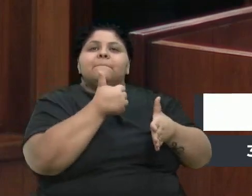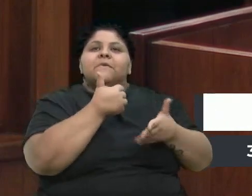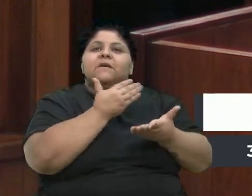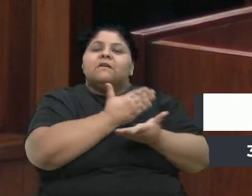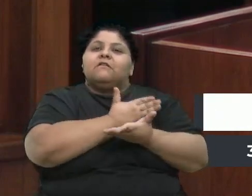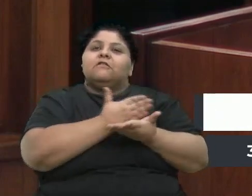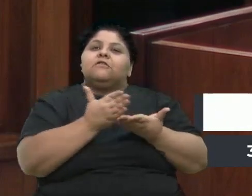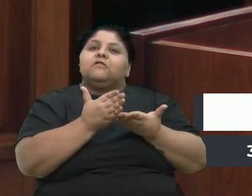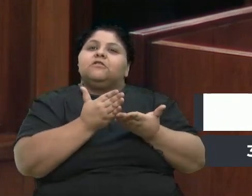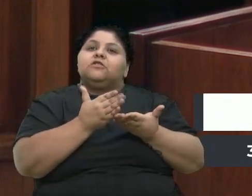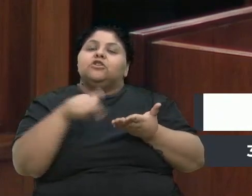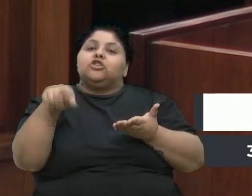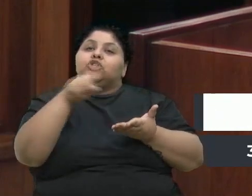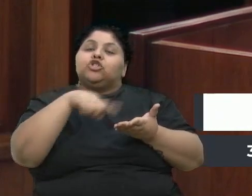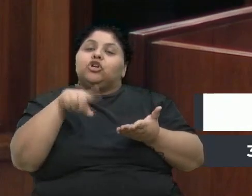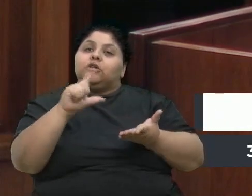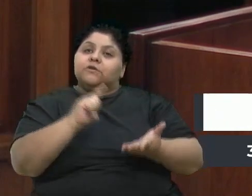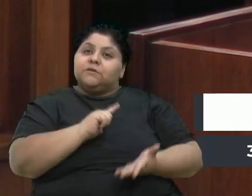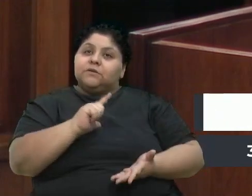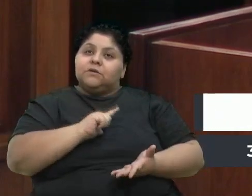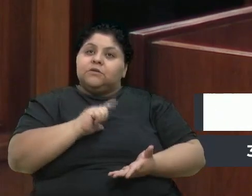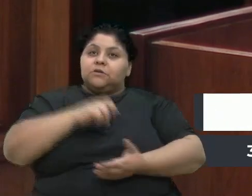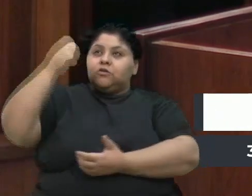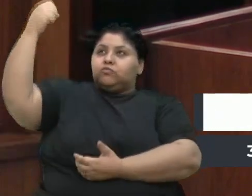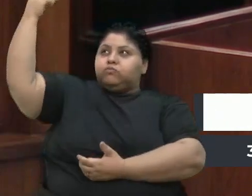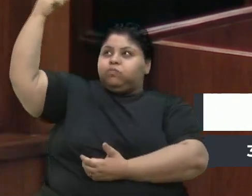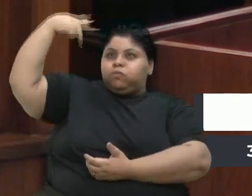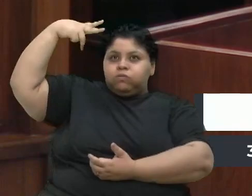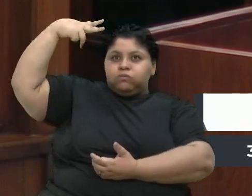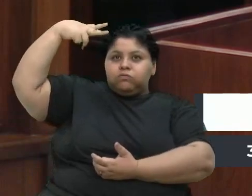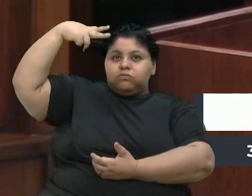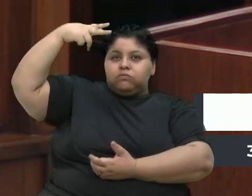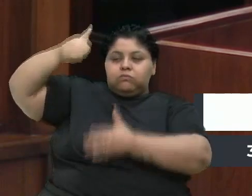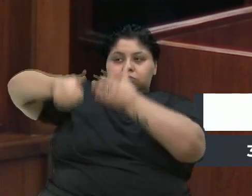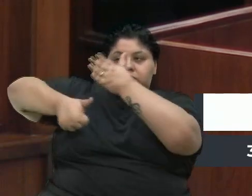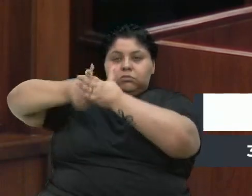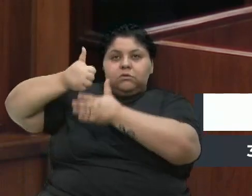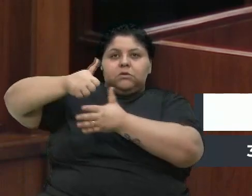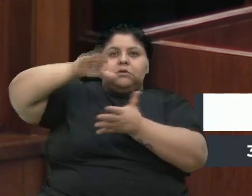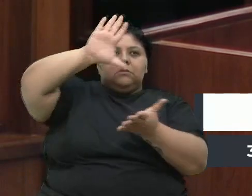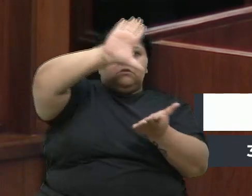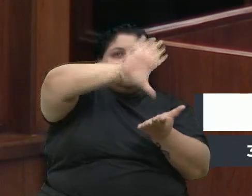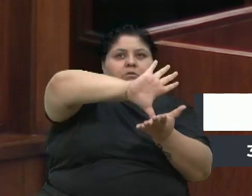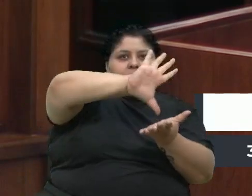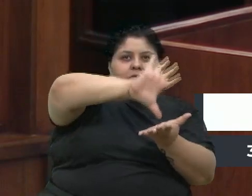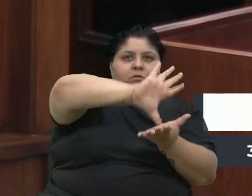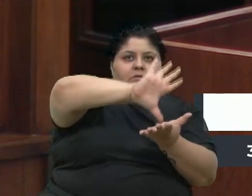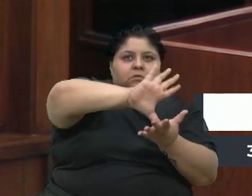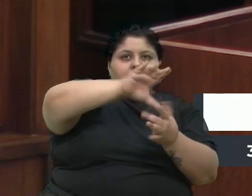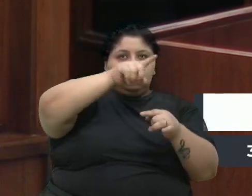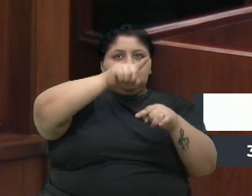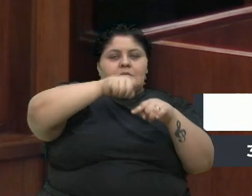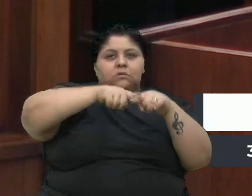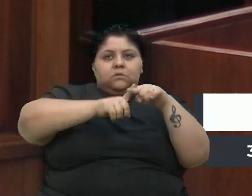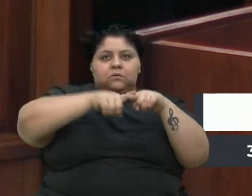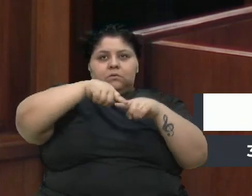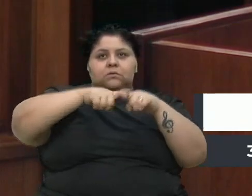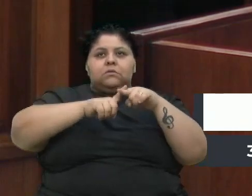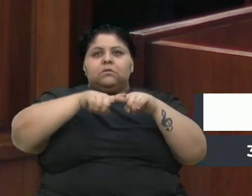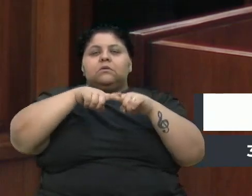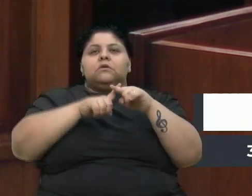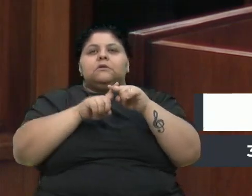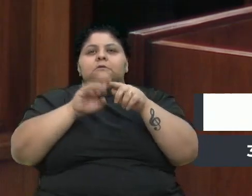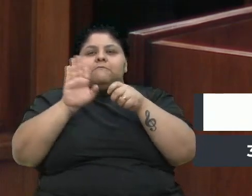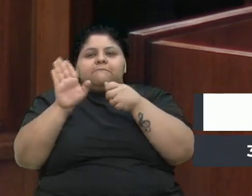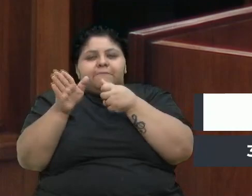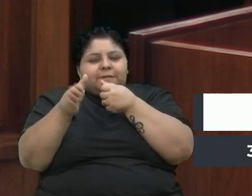momento que nós tivermos iluminações mais adequadas nas praças, nos parques, vai inibir aquela